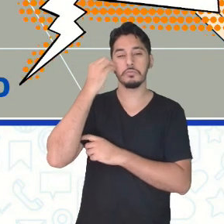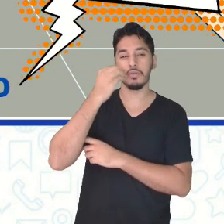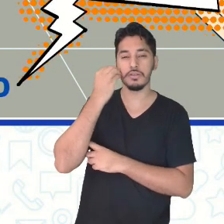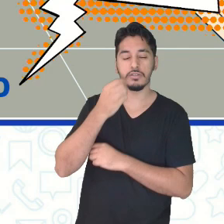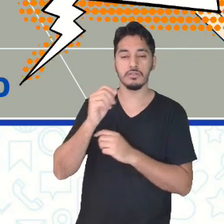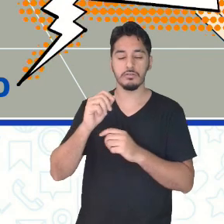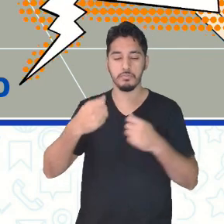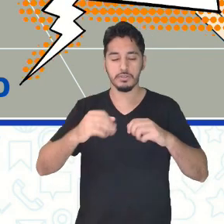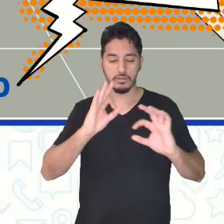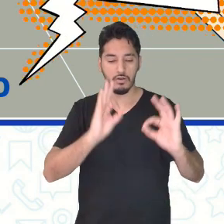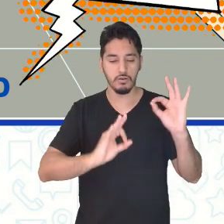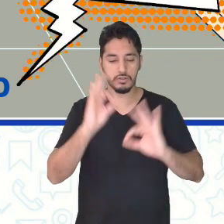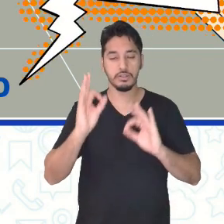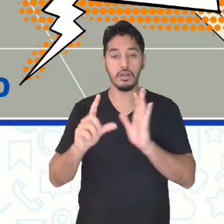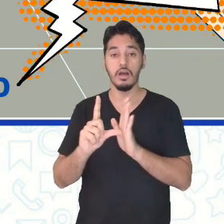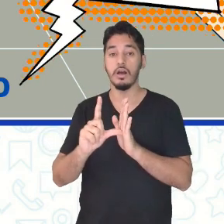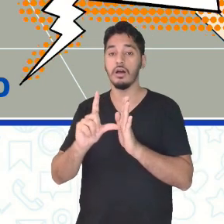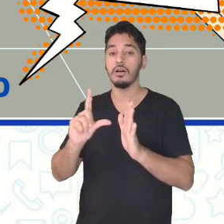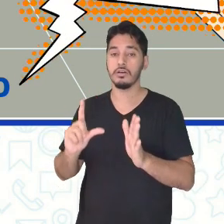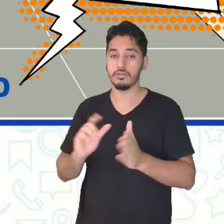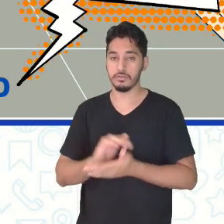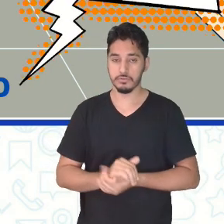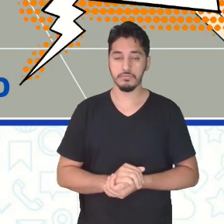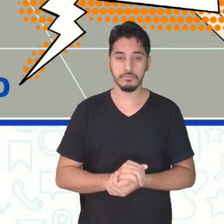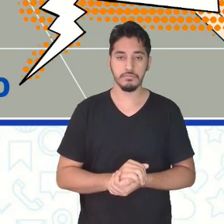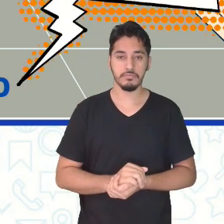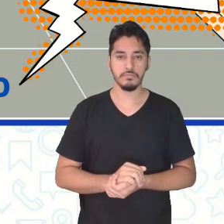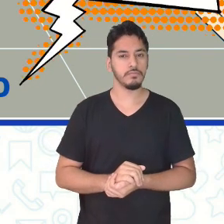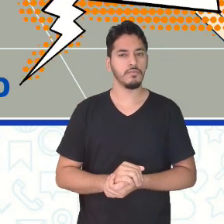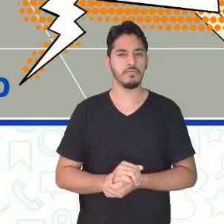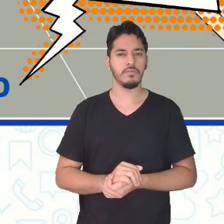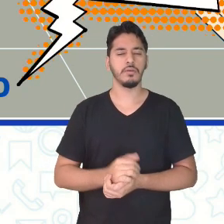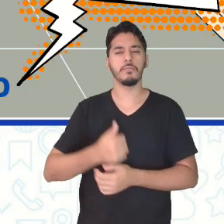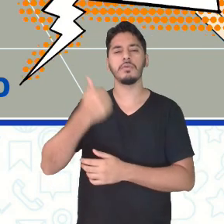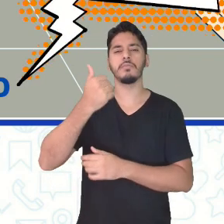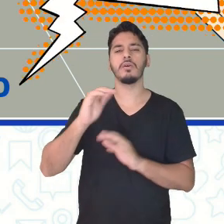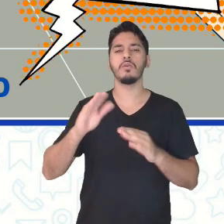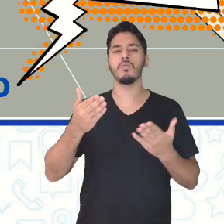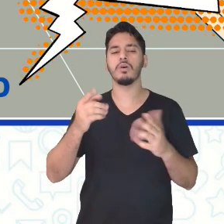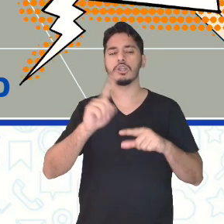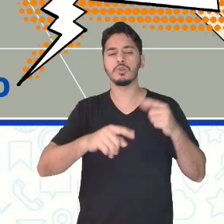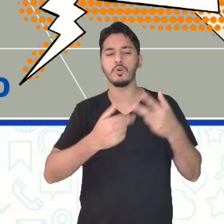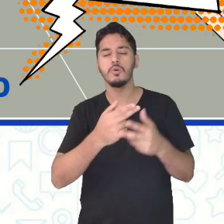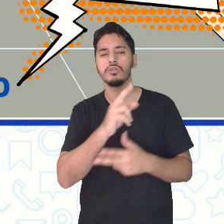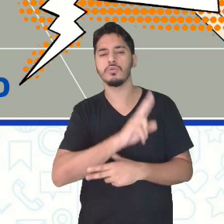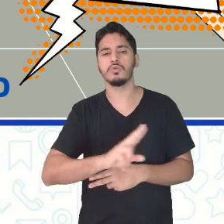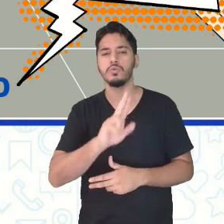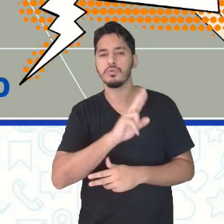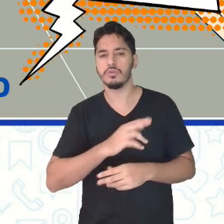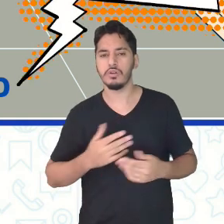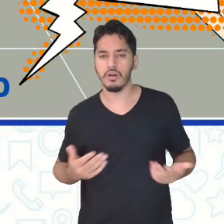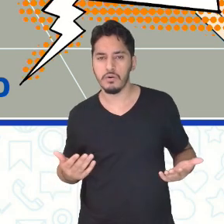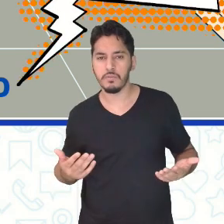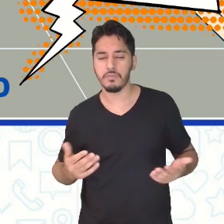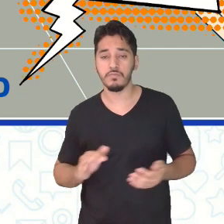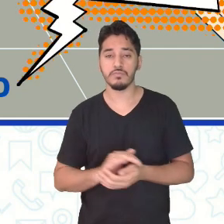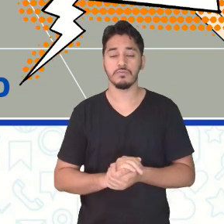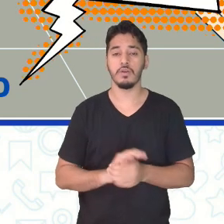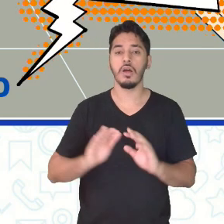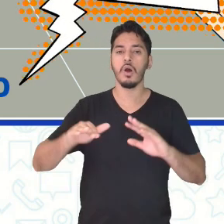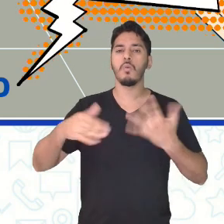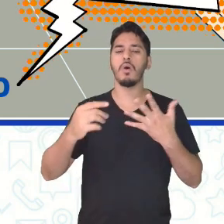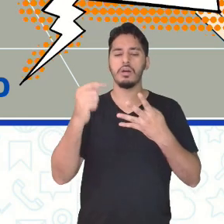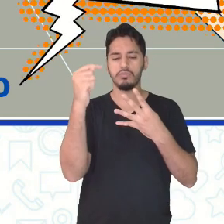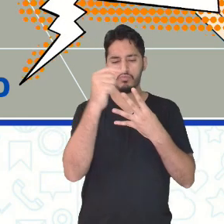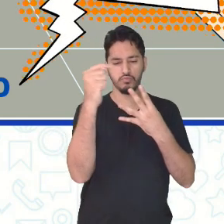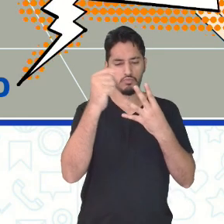se organizar antecipadamente. Primeiro, que instrumentos nós vamos usar? Depois, quais os materiais, quais